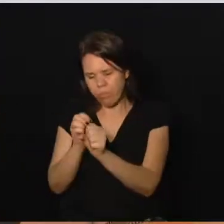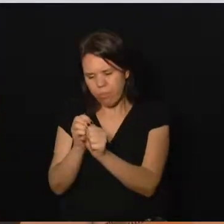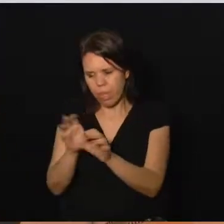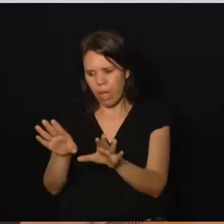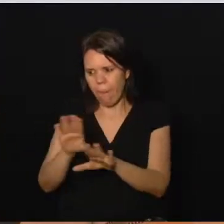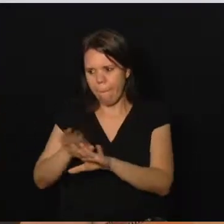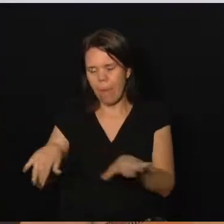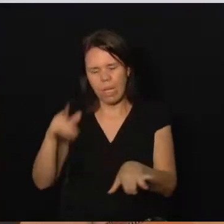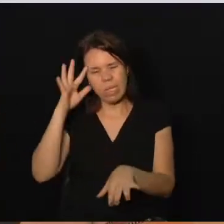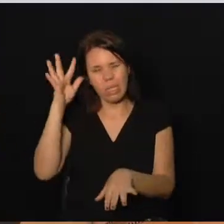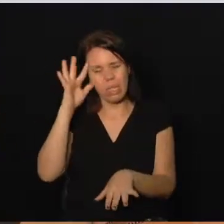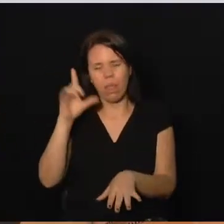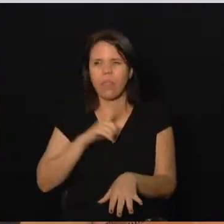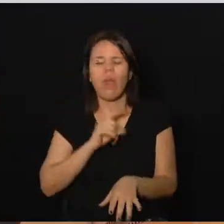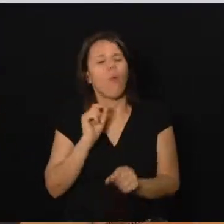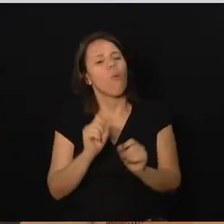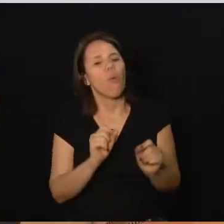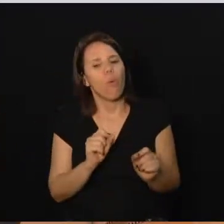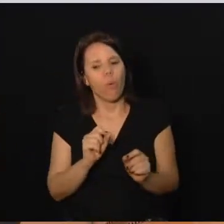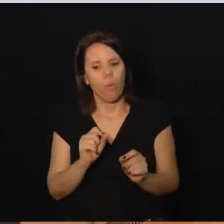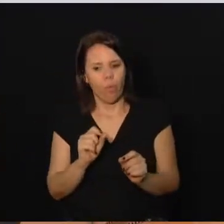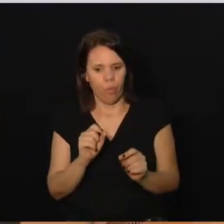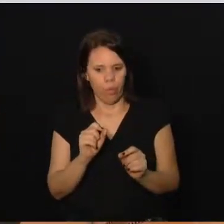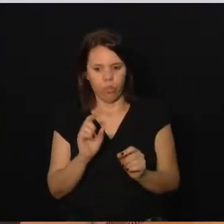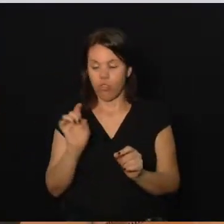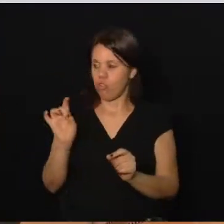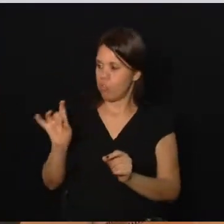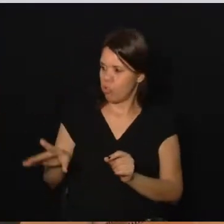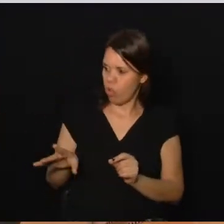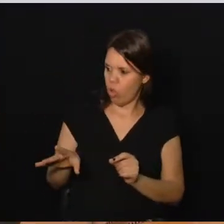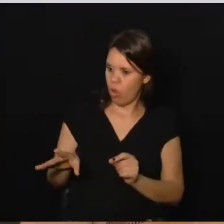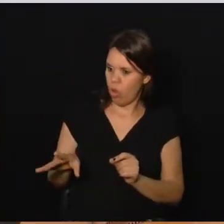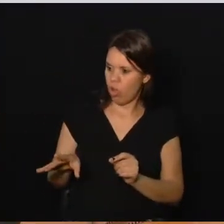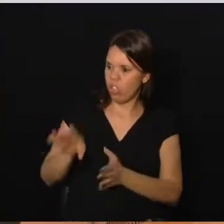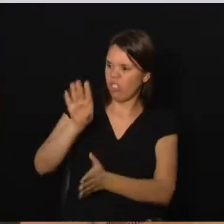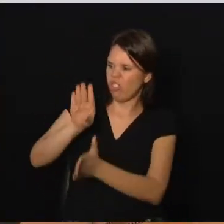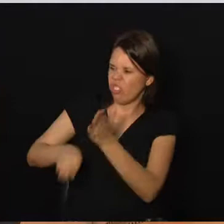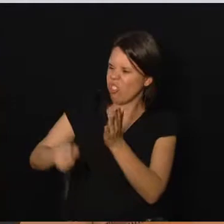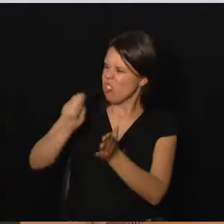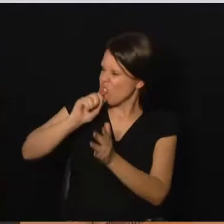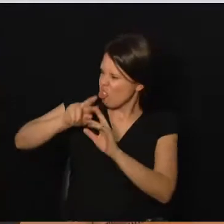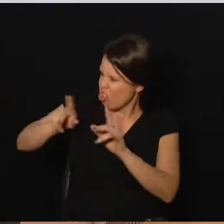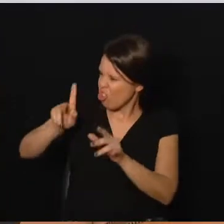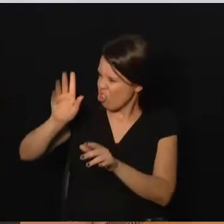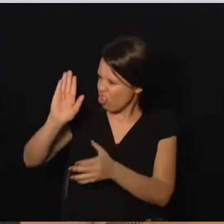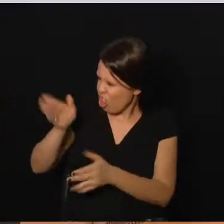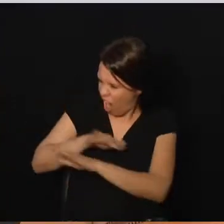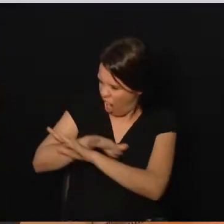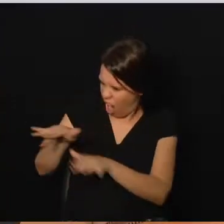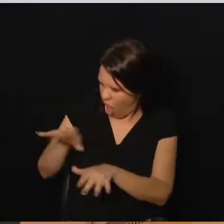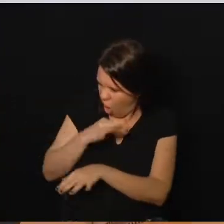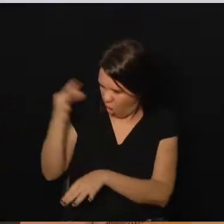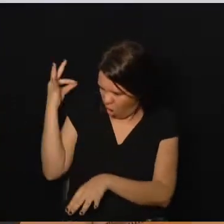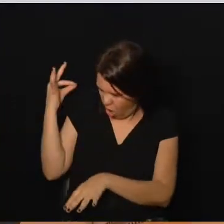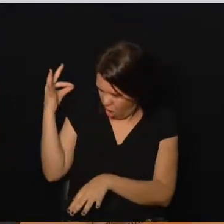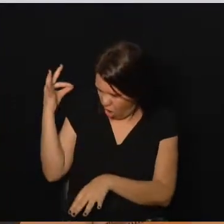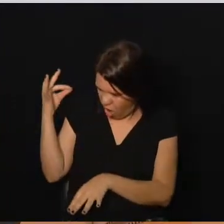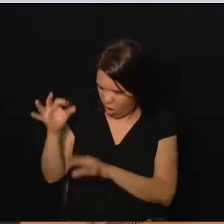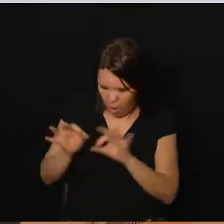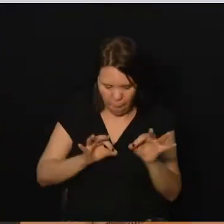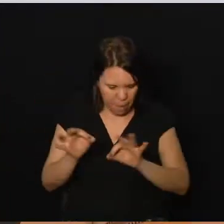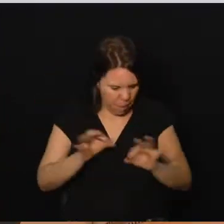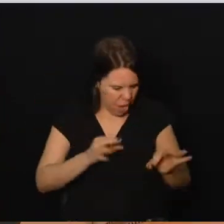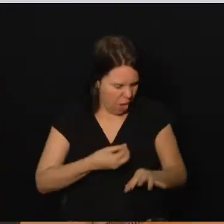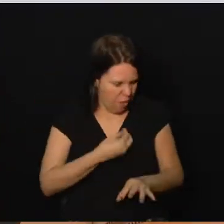uma crença de que só tirar o uso da substância já é o suficiente. A pessoa já está preparada